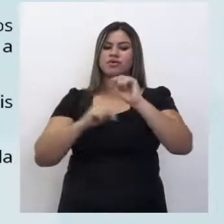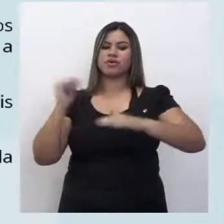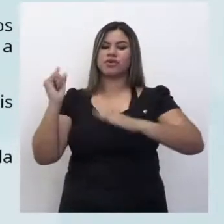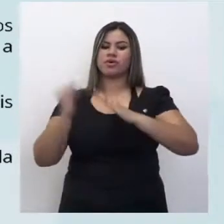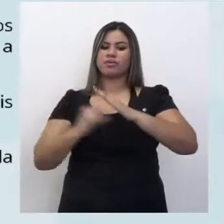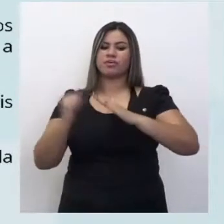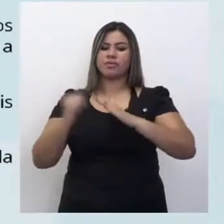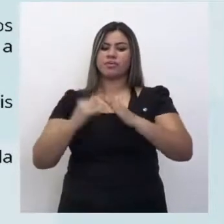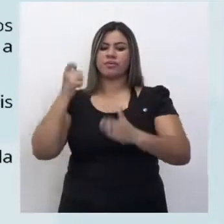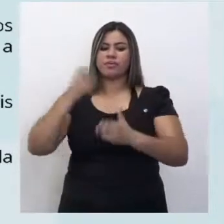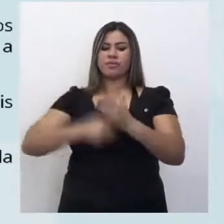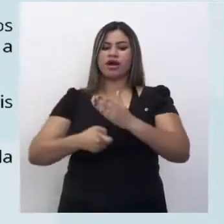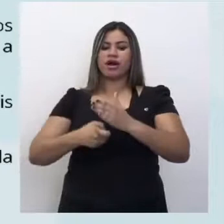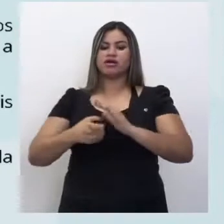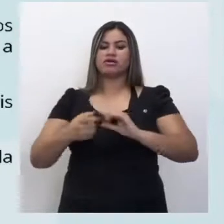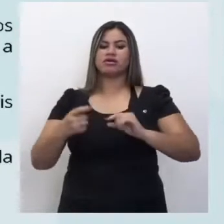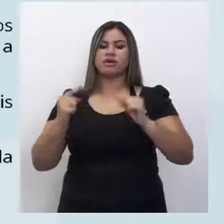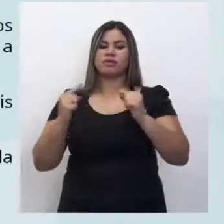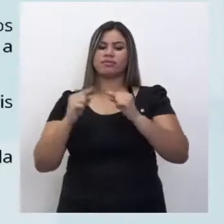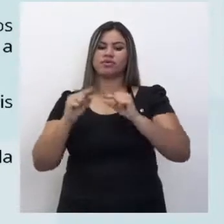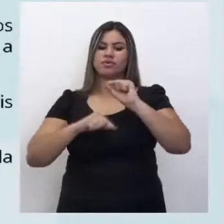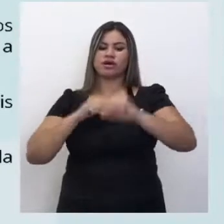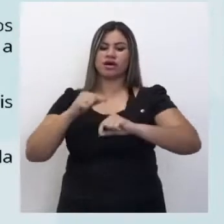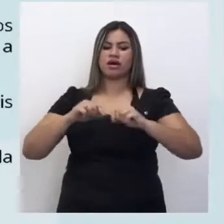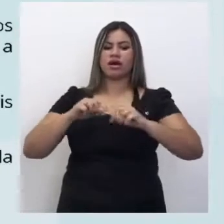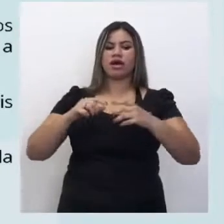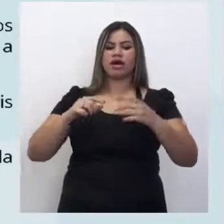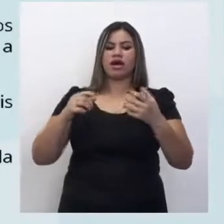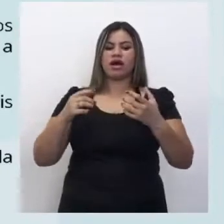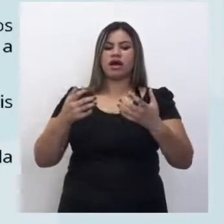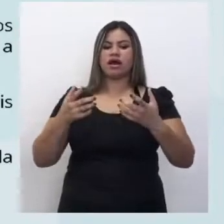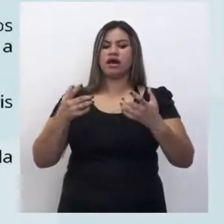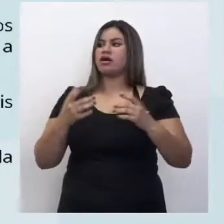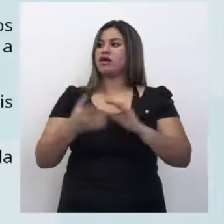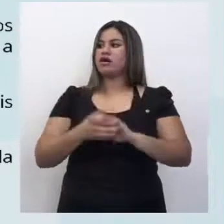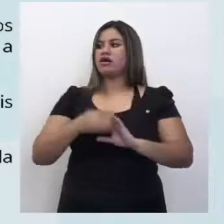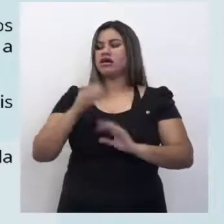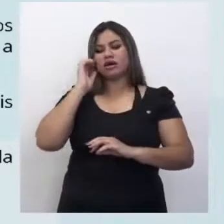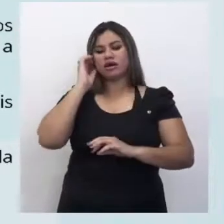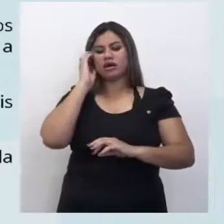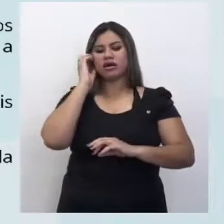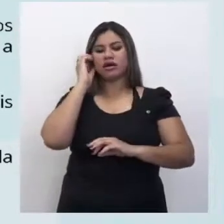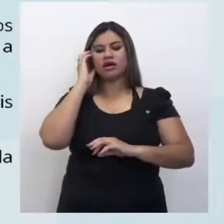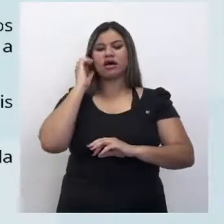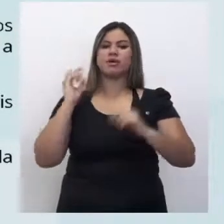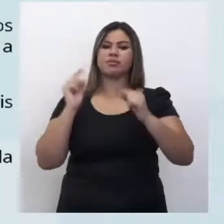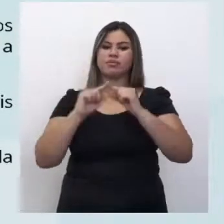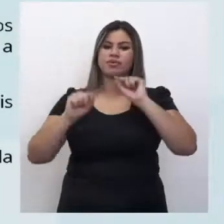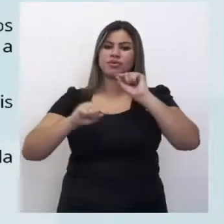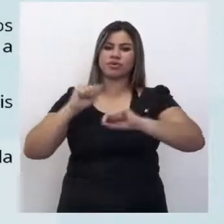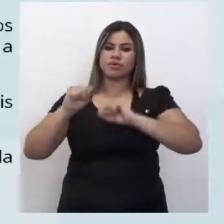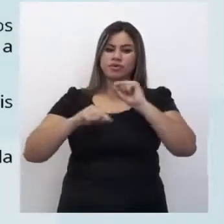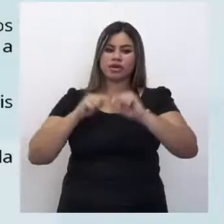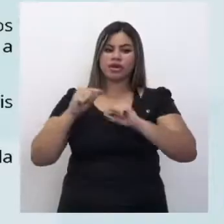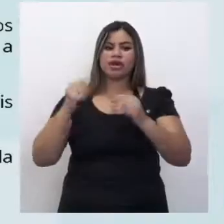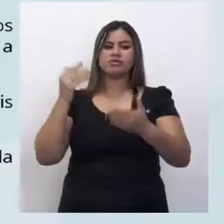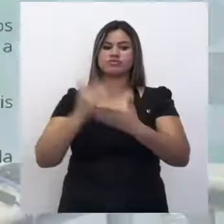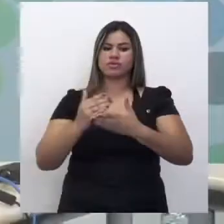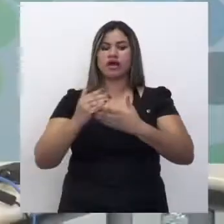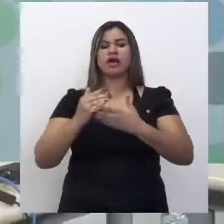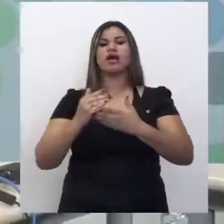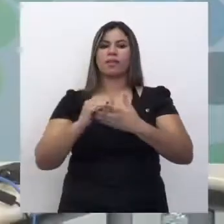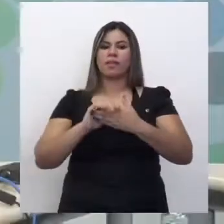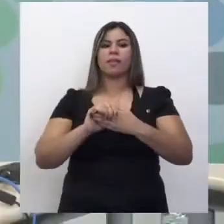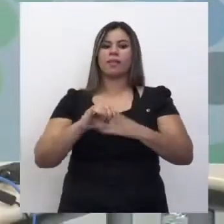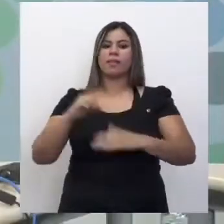pagos, sobretudo pela burguesia, né? Como acabei de apontar aí a contribuição do nosso professor no nosso chat, né,